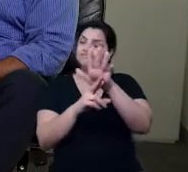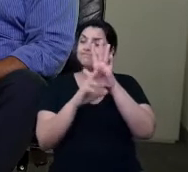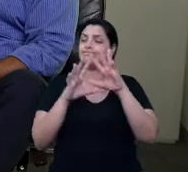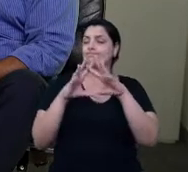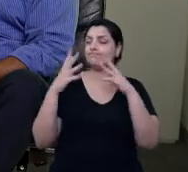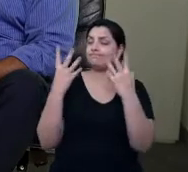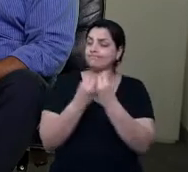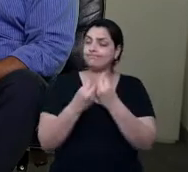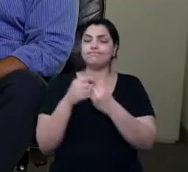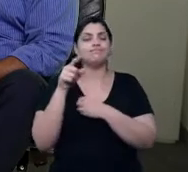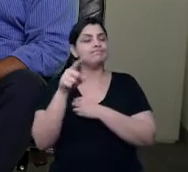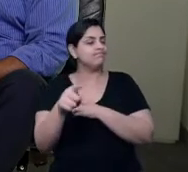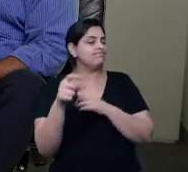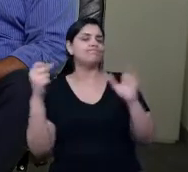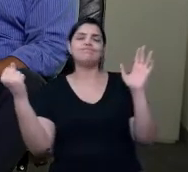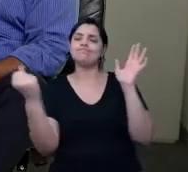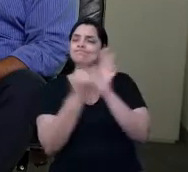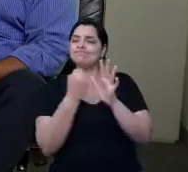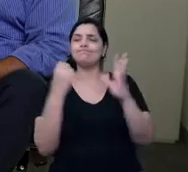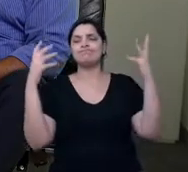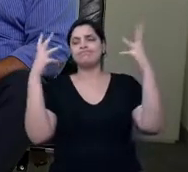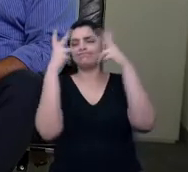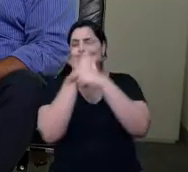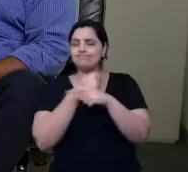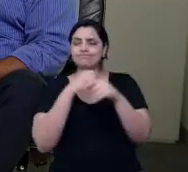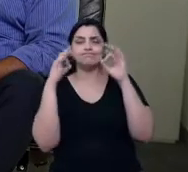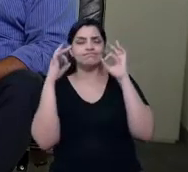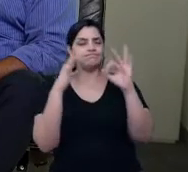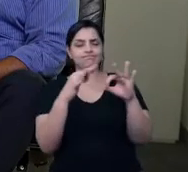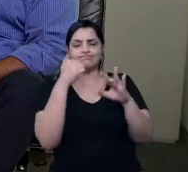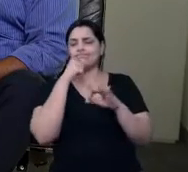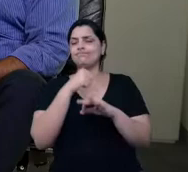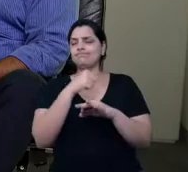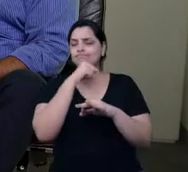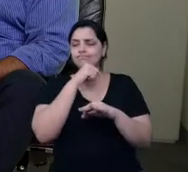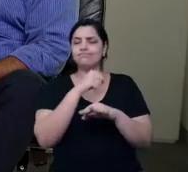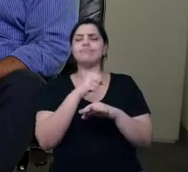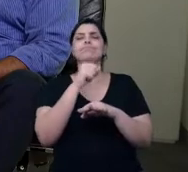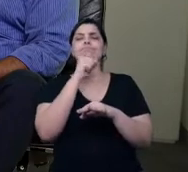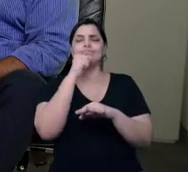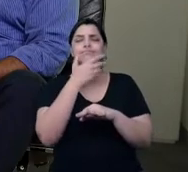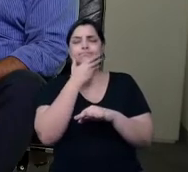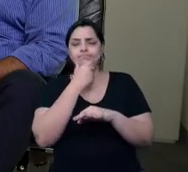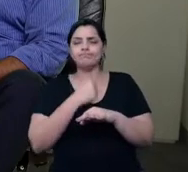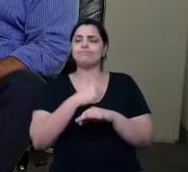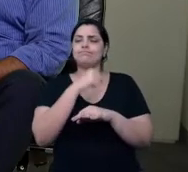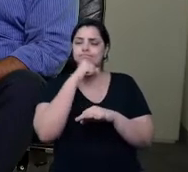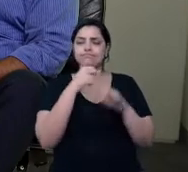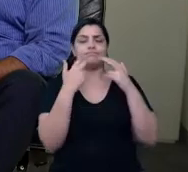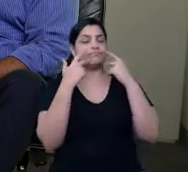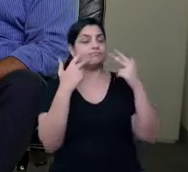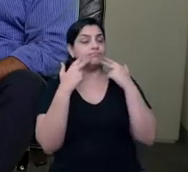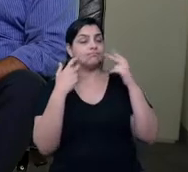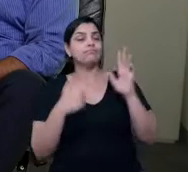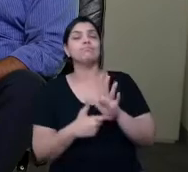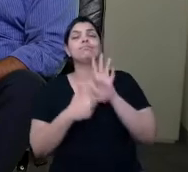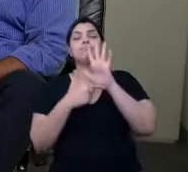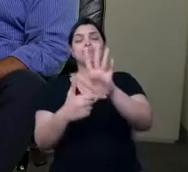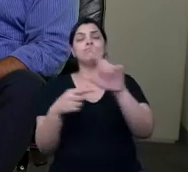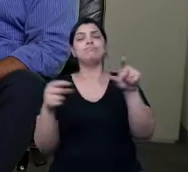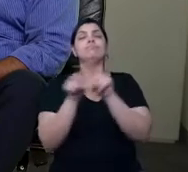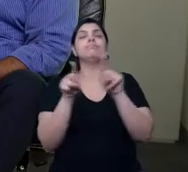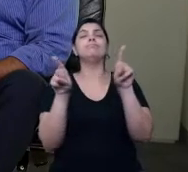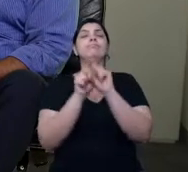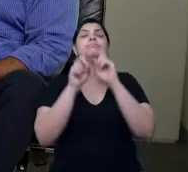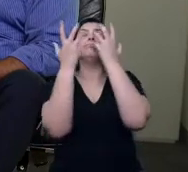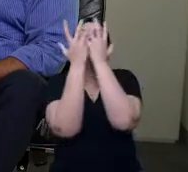muito bonito de ouvir, né, a avó, o avô. A cor se destaca. E também a natureza. A natureza se destaca